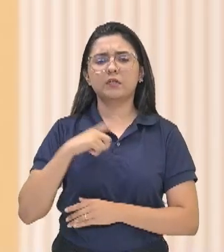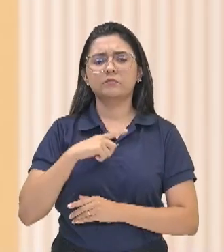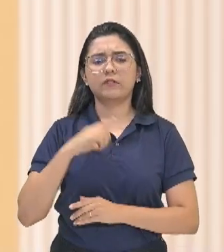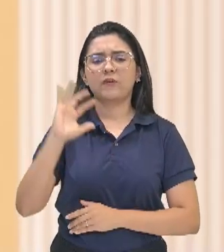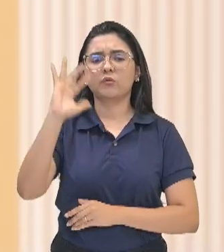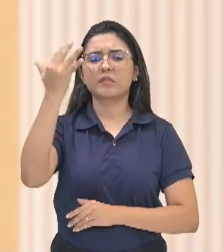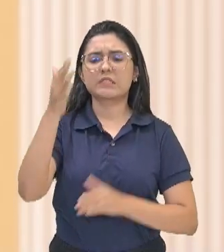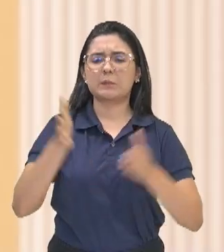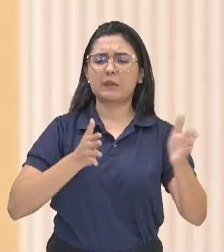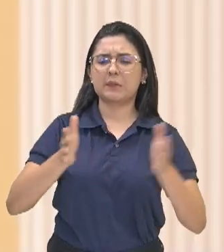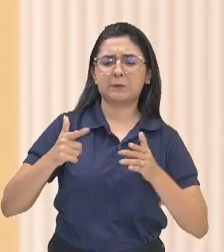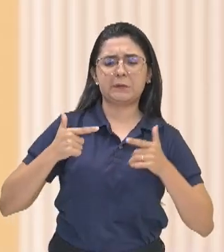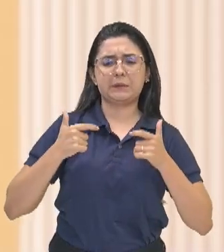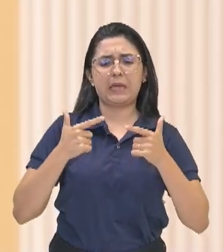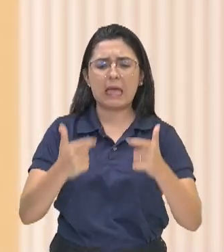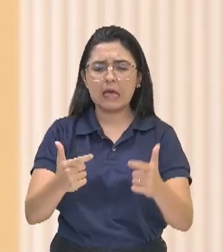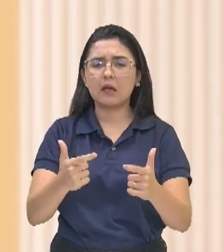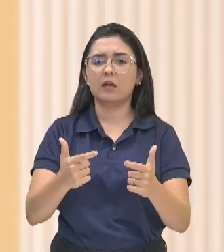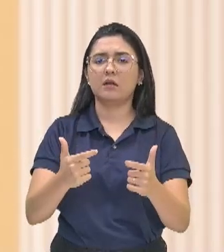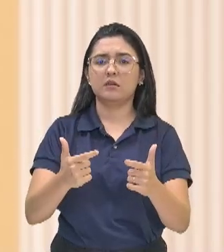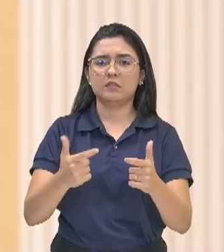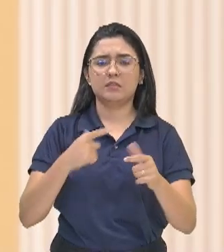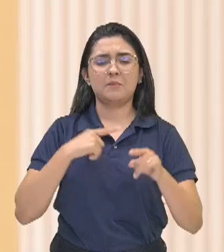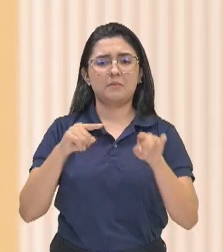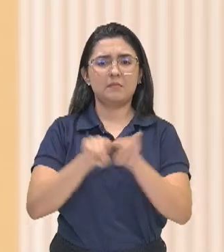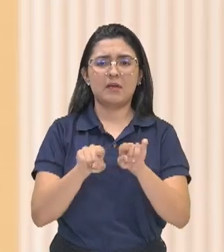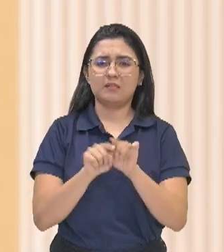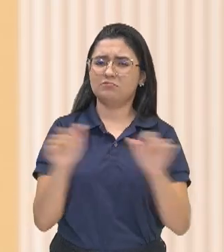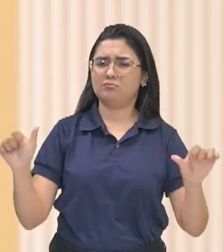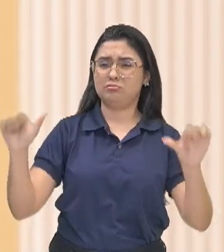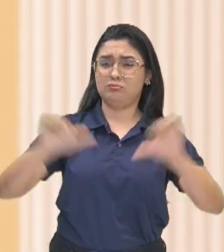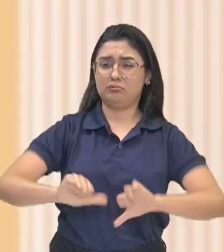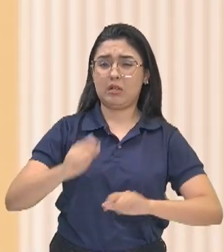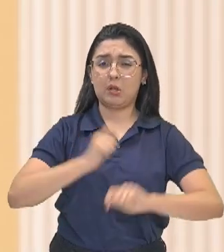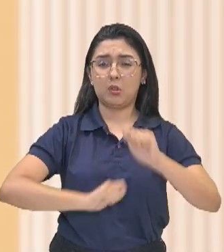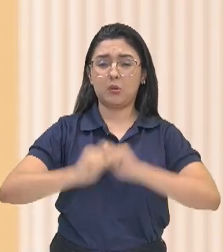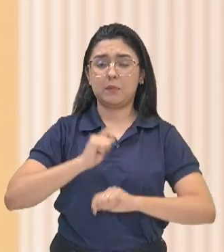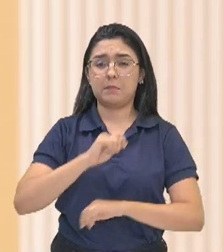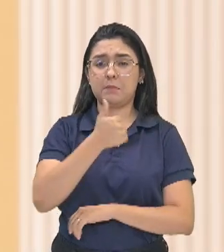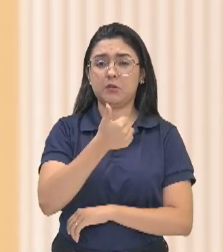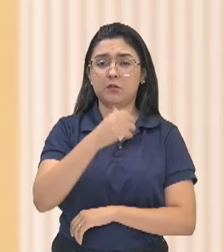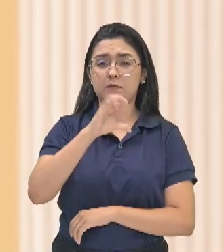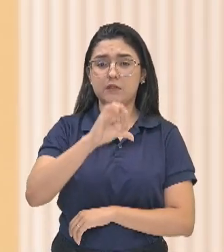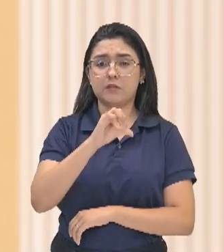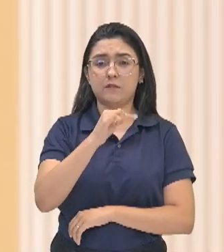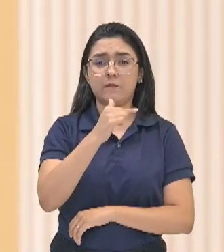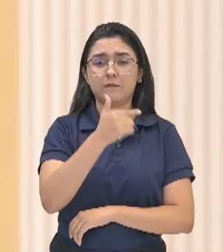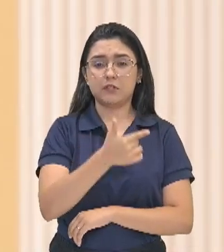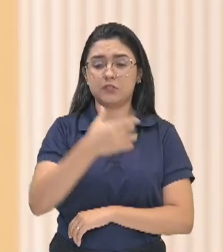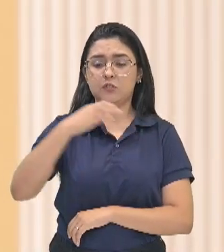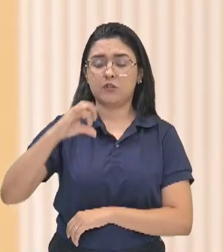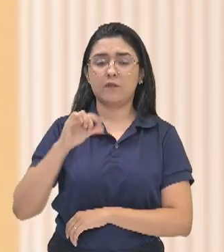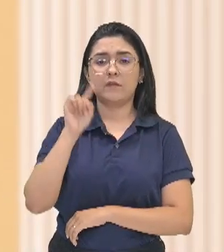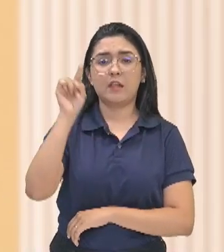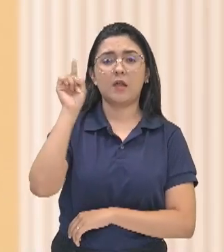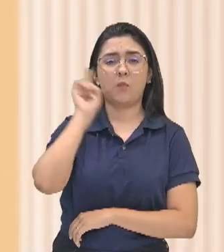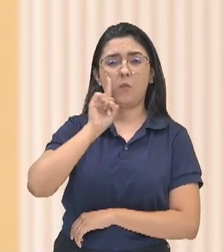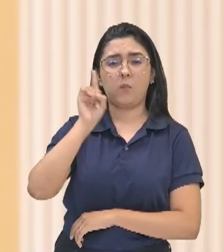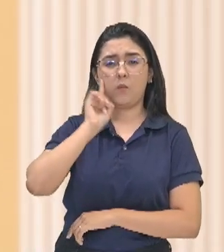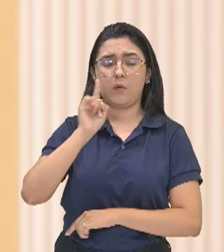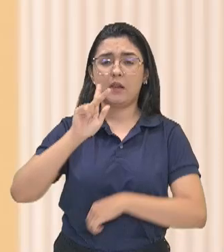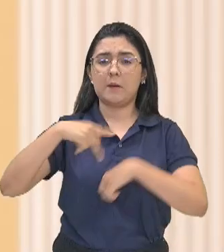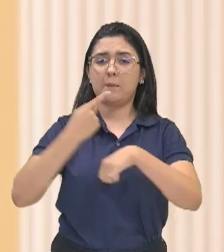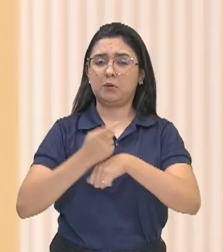pujante, né, a guerra, a crise econômica de 1929 nos Estados Unidos, que também se espalhou pelo